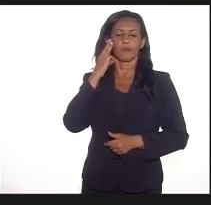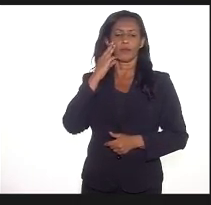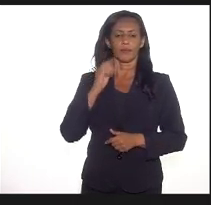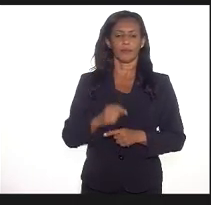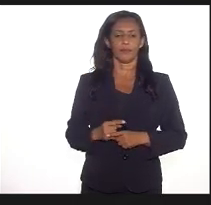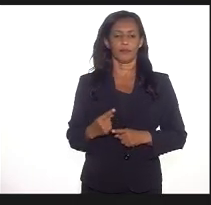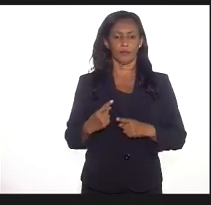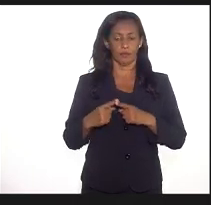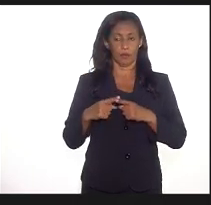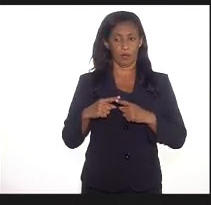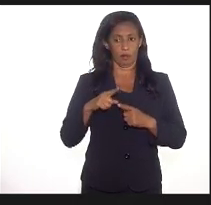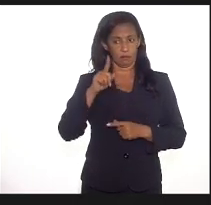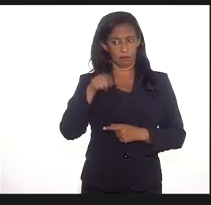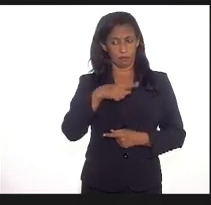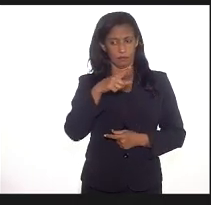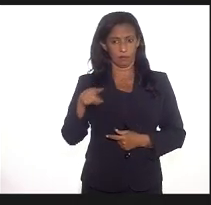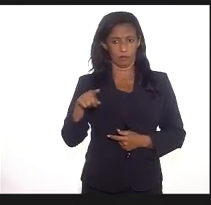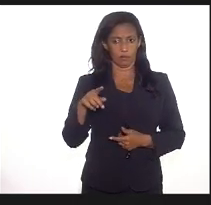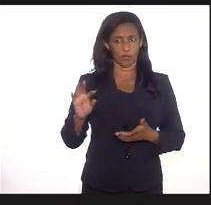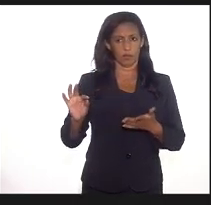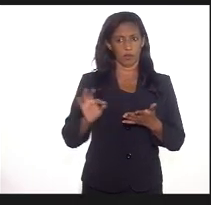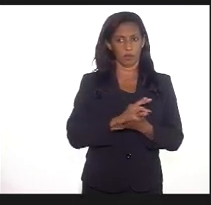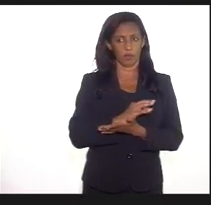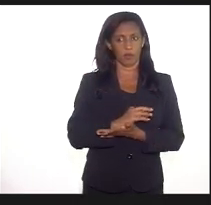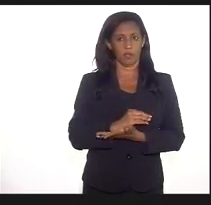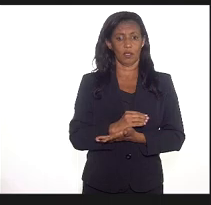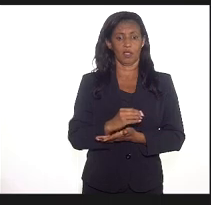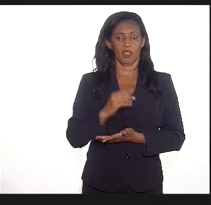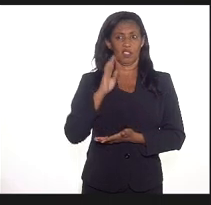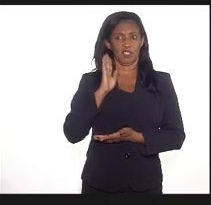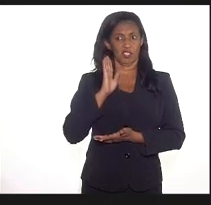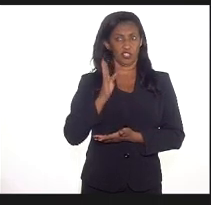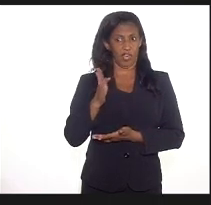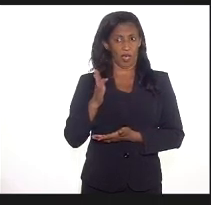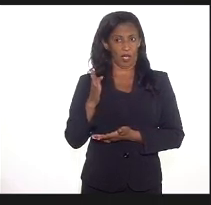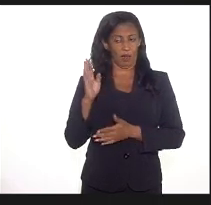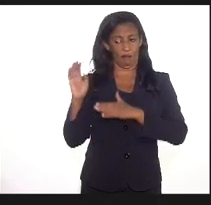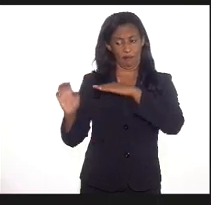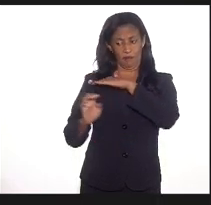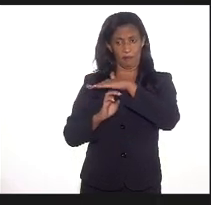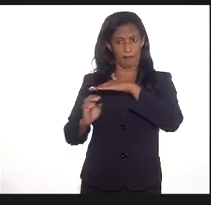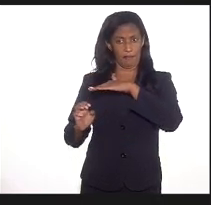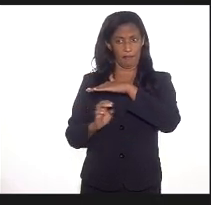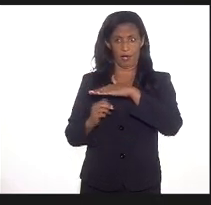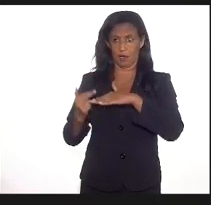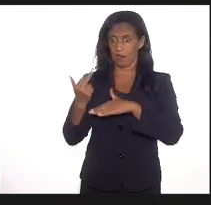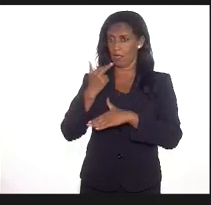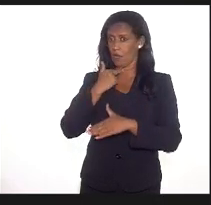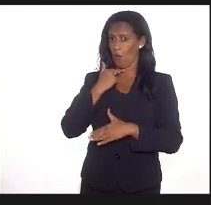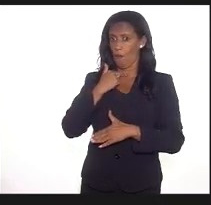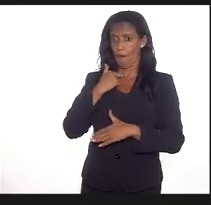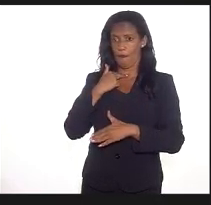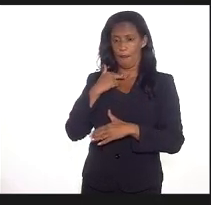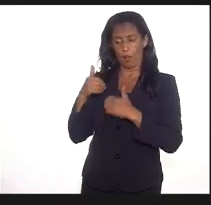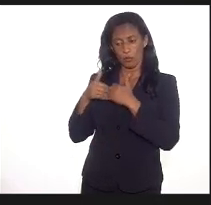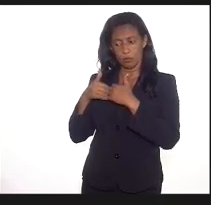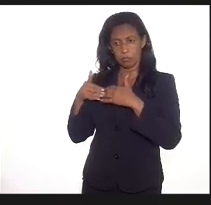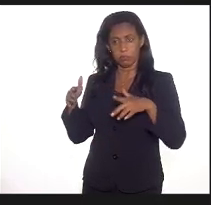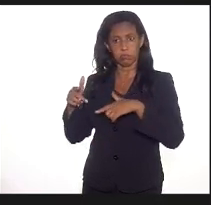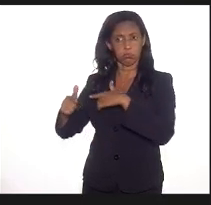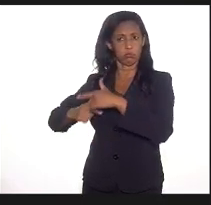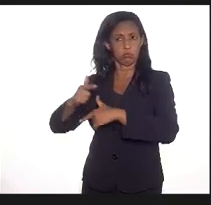temporária de uma inscrição já pune a empresa porque ela não pode mais funcionar. Se ela não tiver com inscrição, ela não pode mais